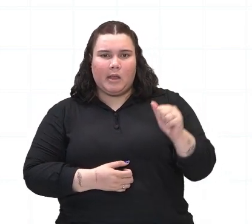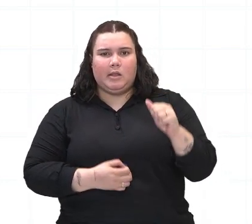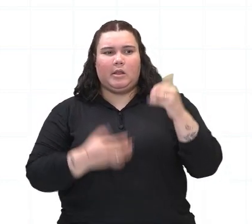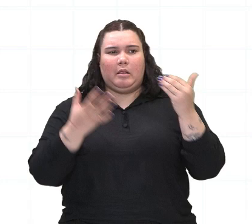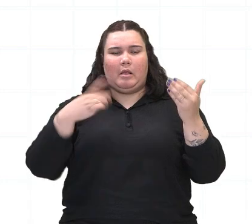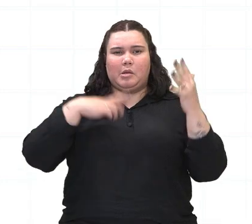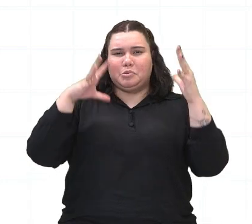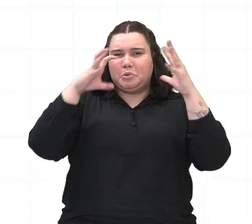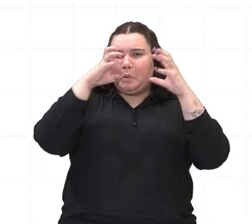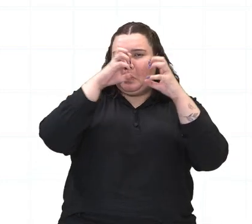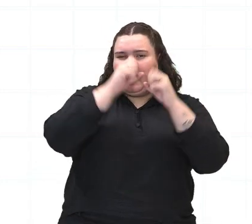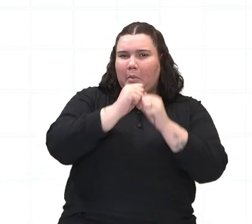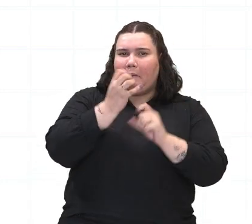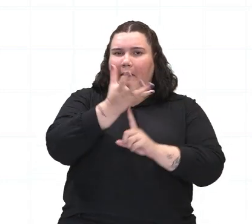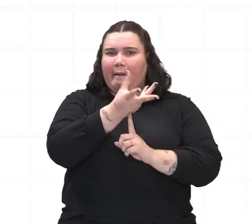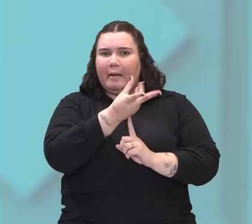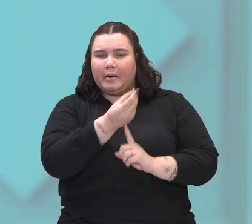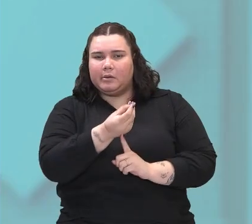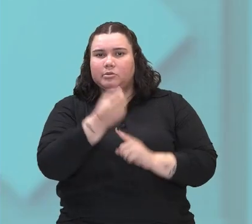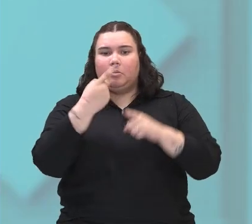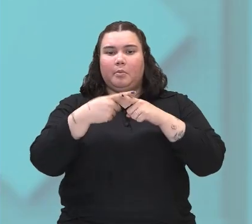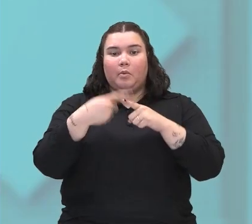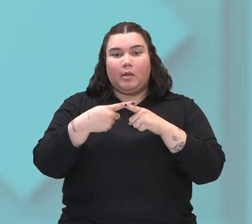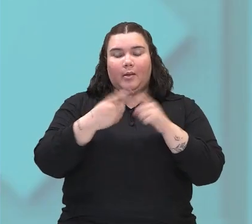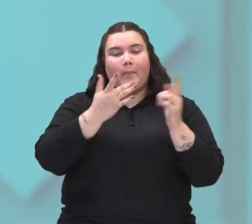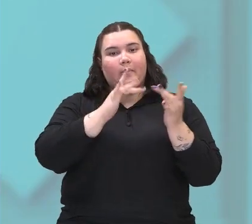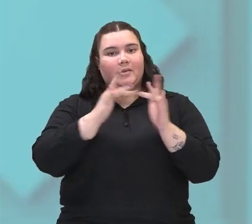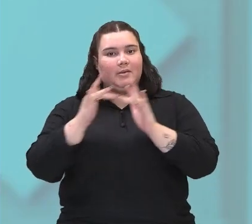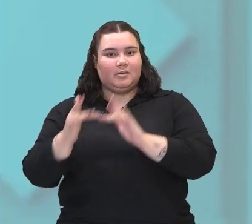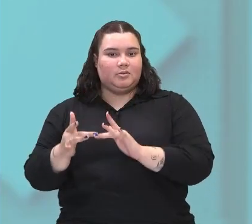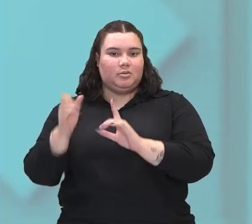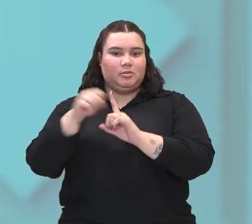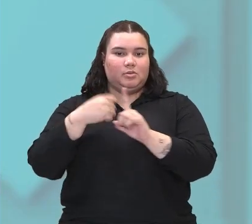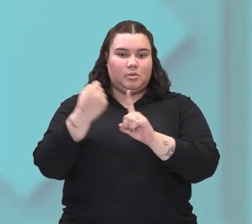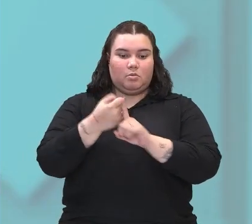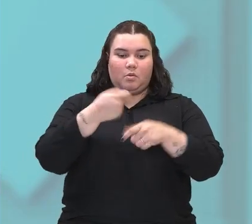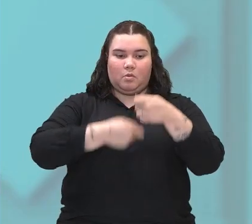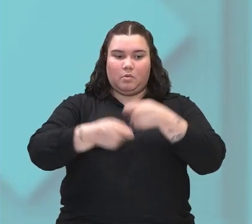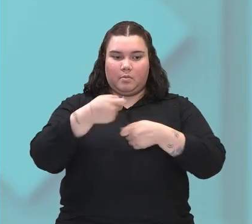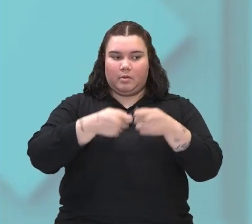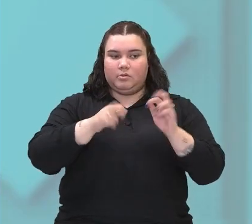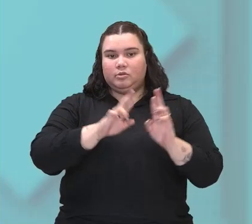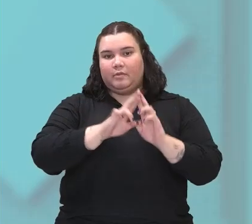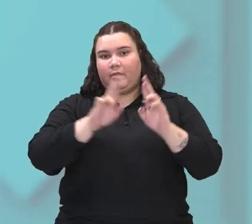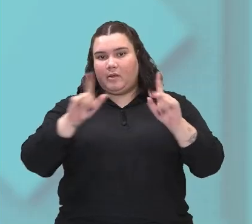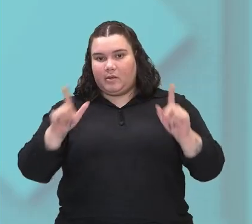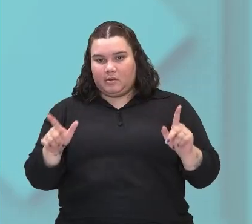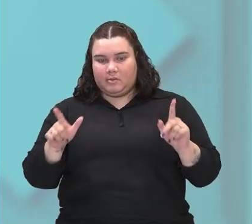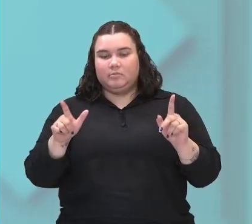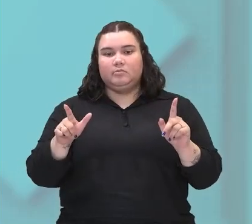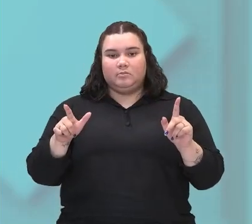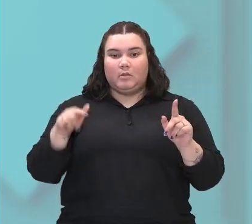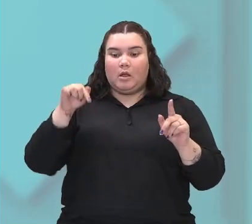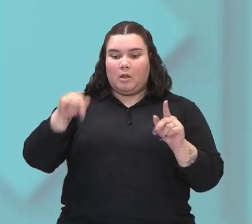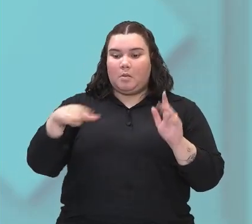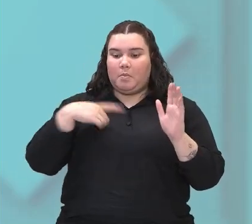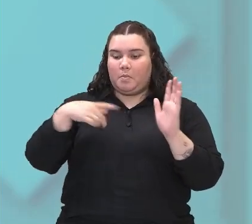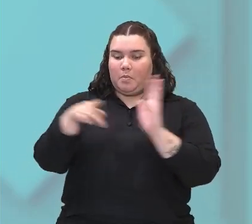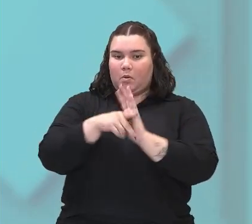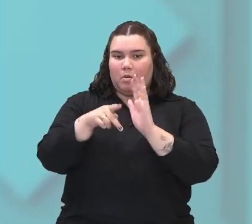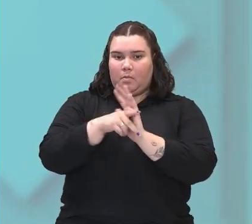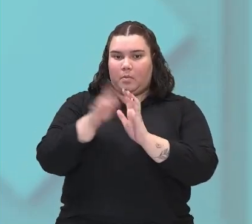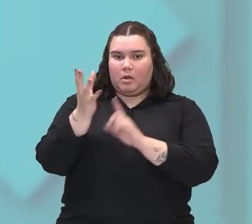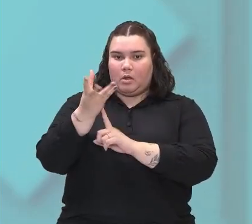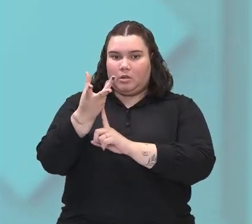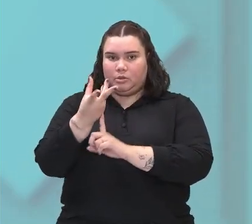reduzida né Por Conta do contexto social e econômico que a sociedade estava passando a produção artística ela também é